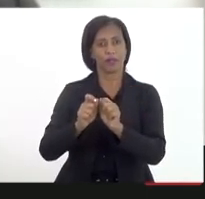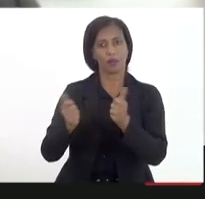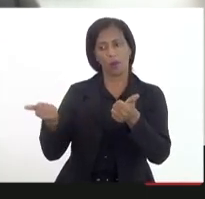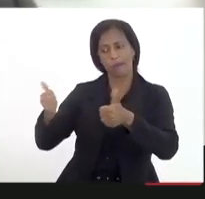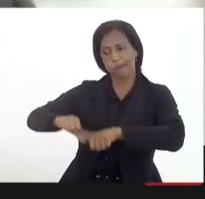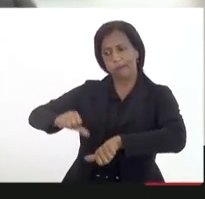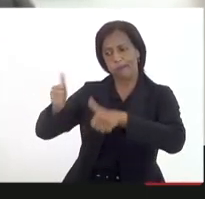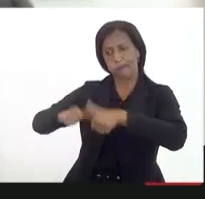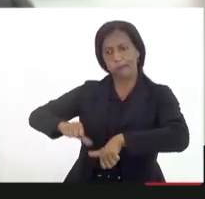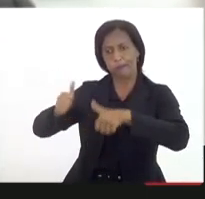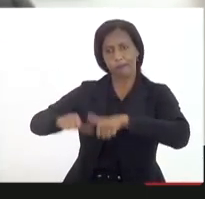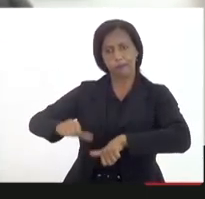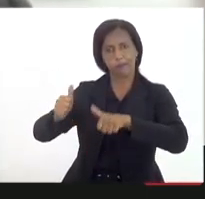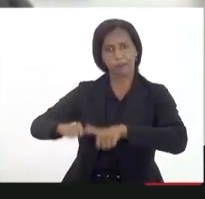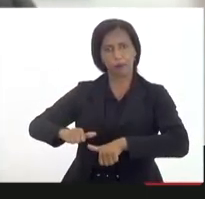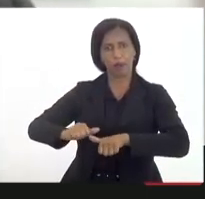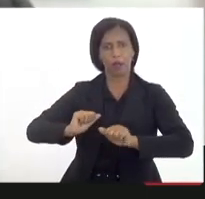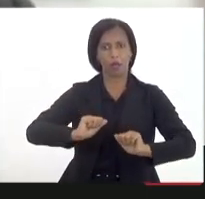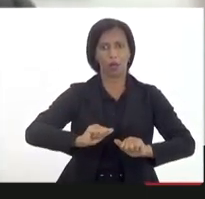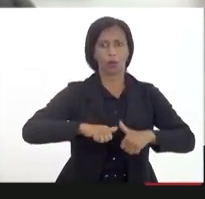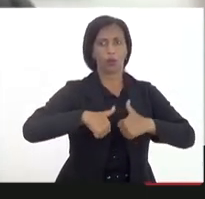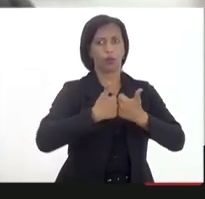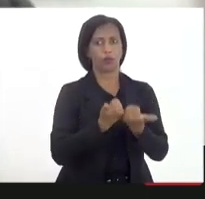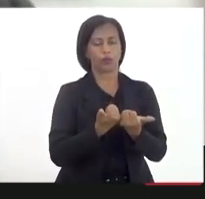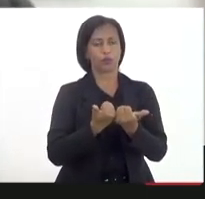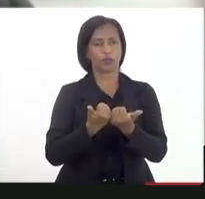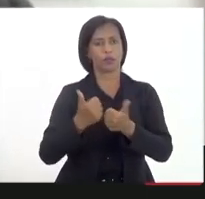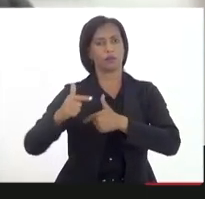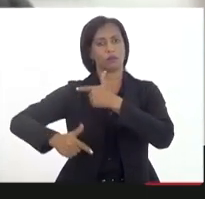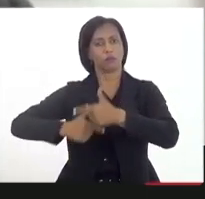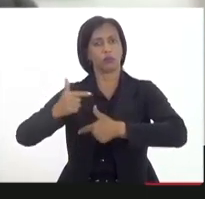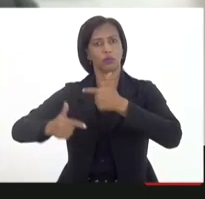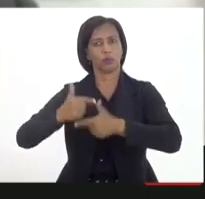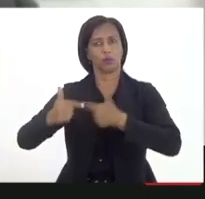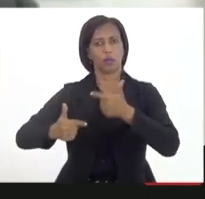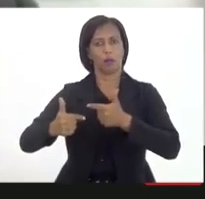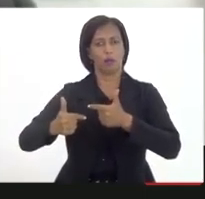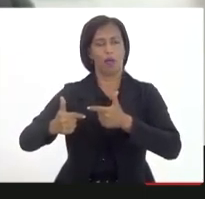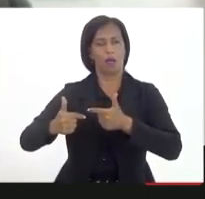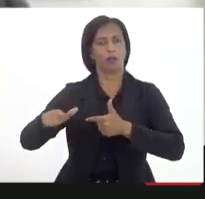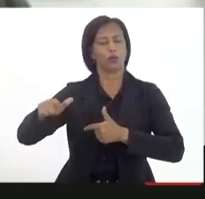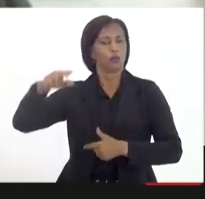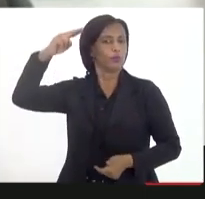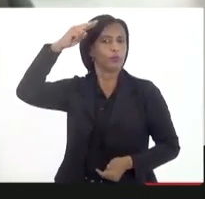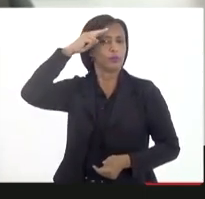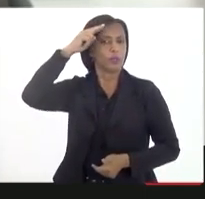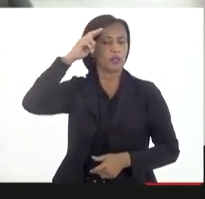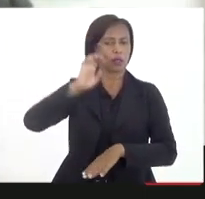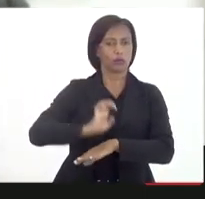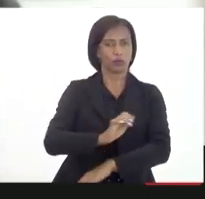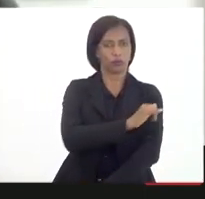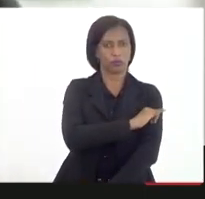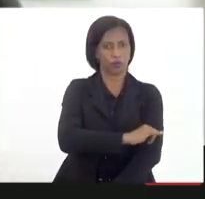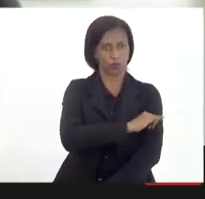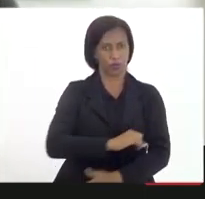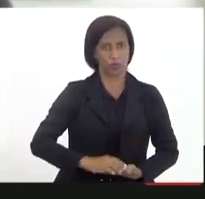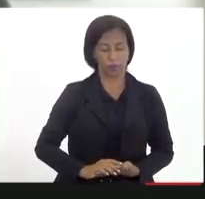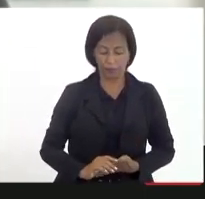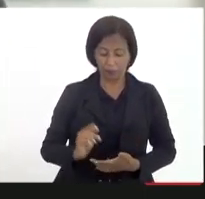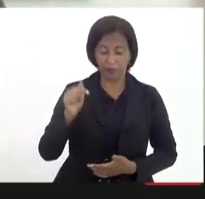da utilização da prestação jurisdicional servidor público o canto do Estado do Rio de Janeiro e aqui